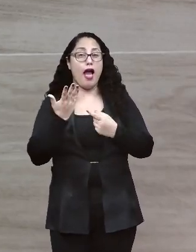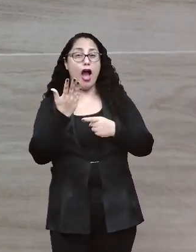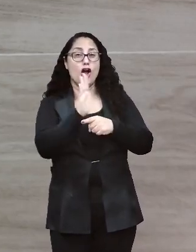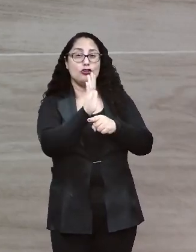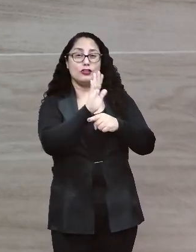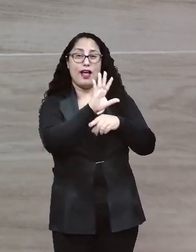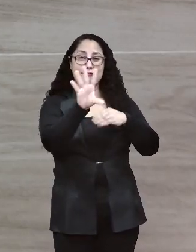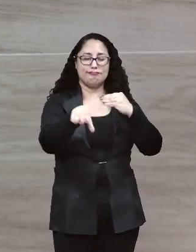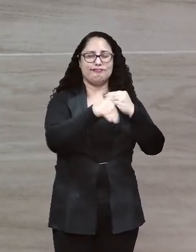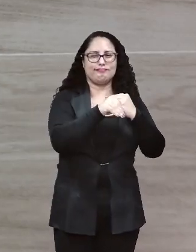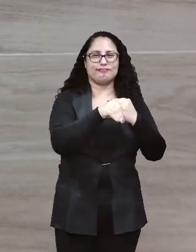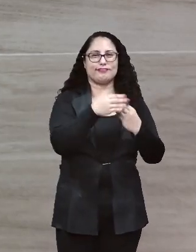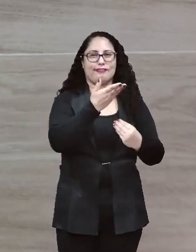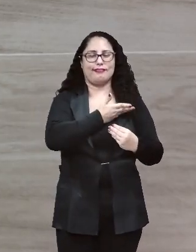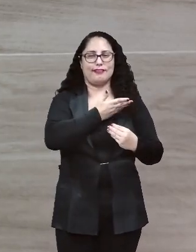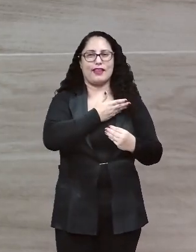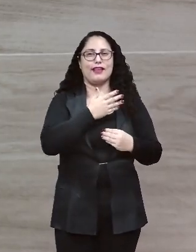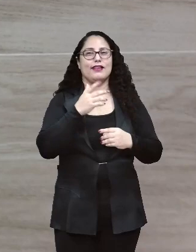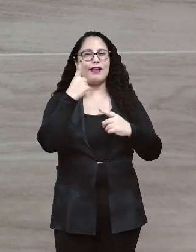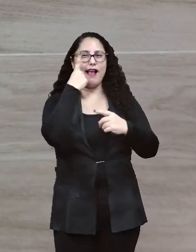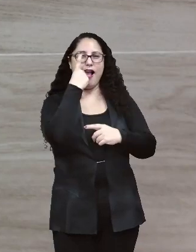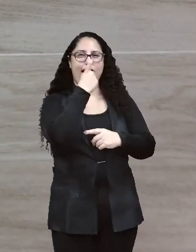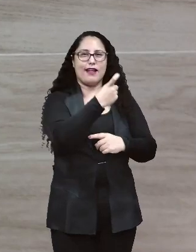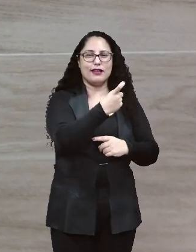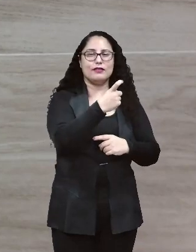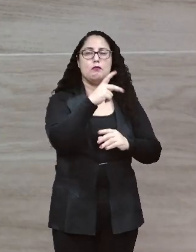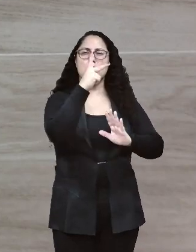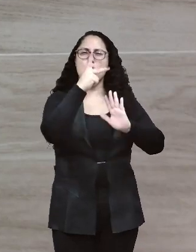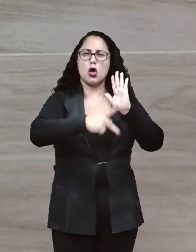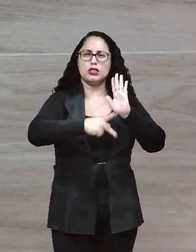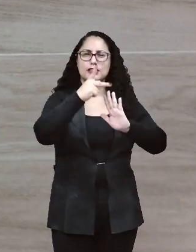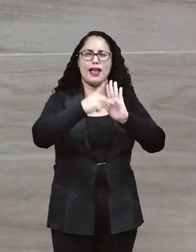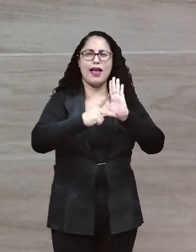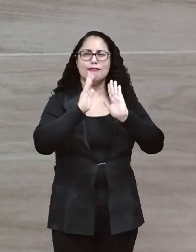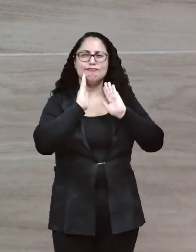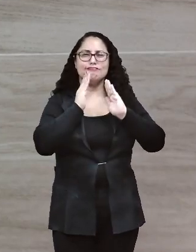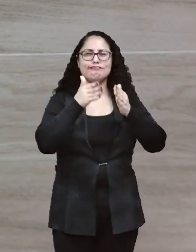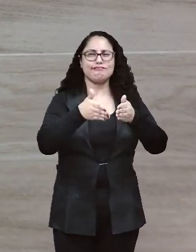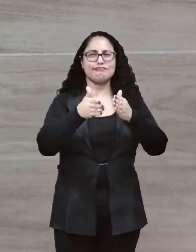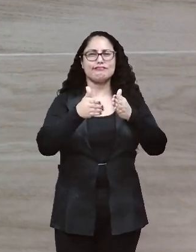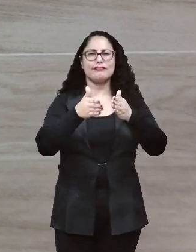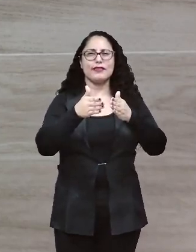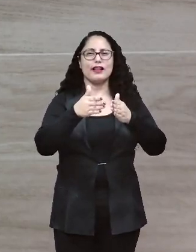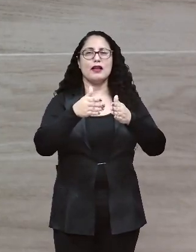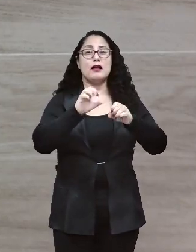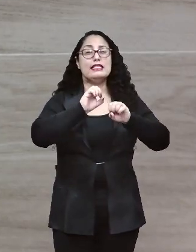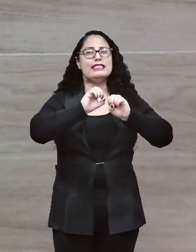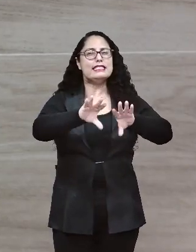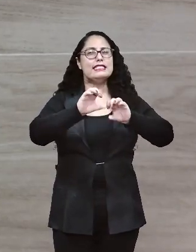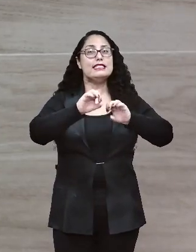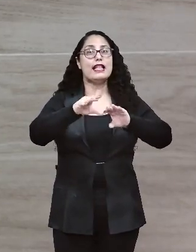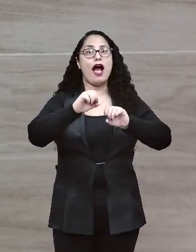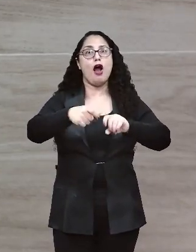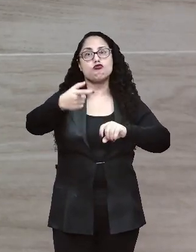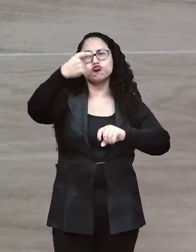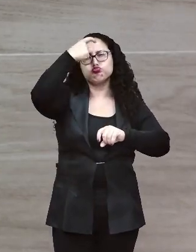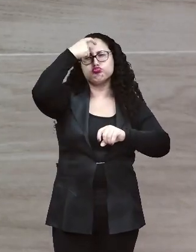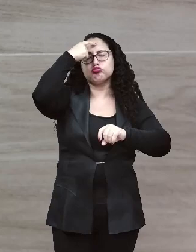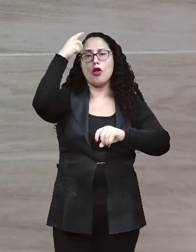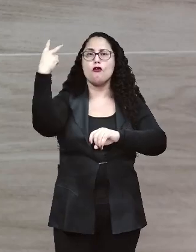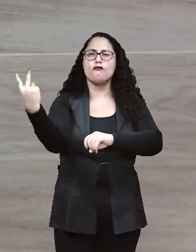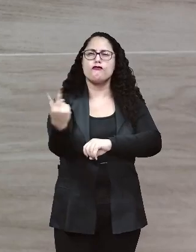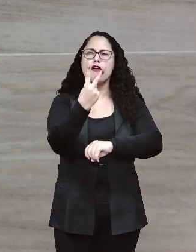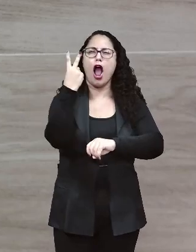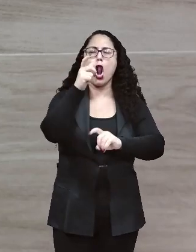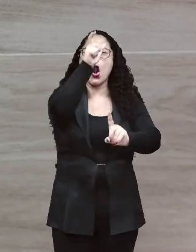corroborar com a fala da colega, seria muito interessante projetos para conscientizar a população com relação ao valor da